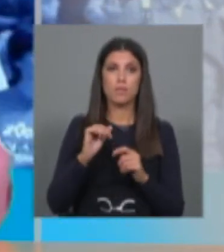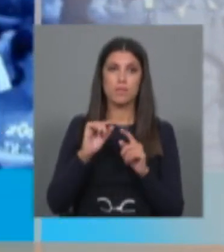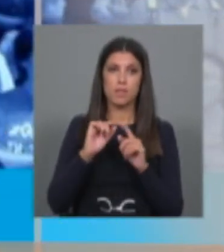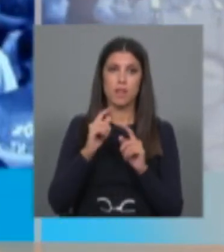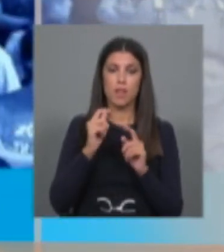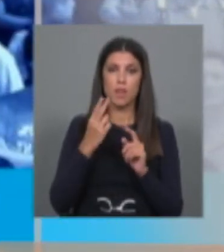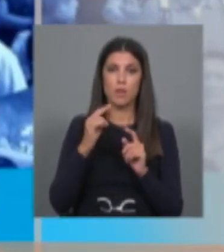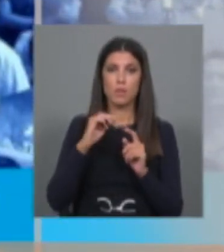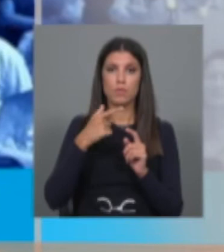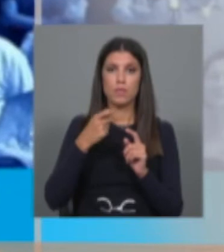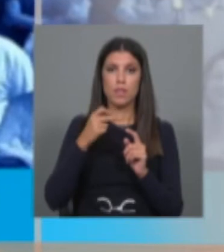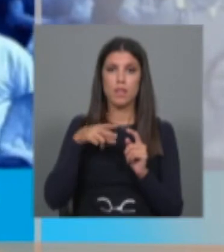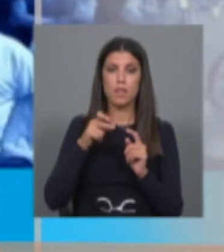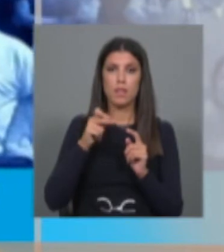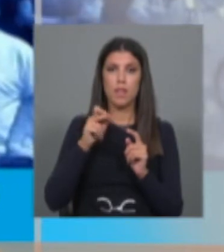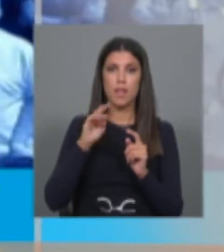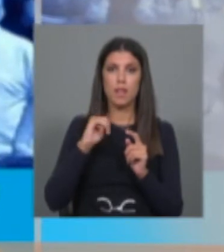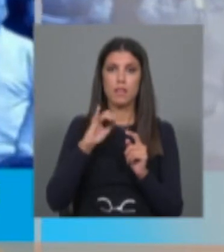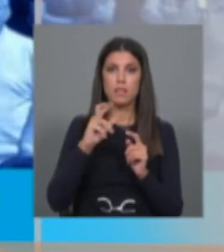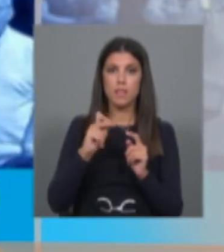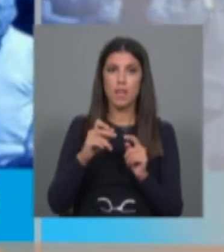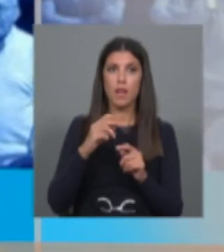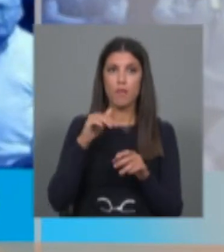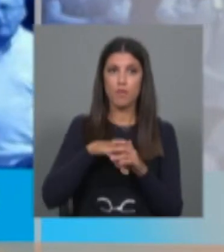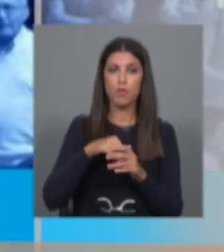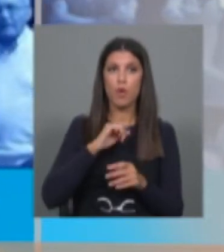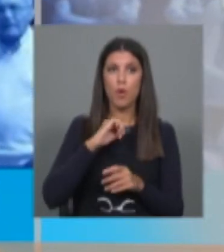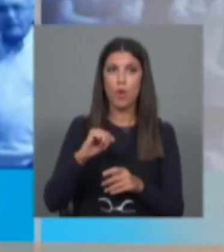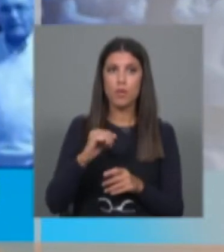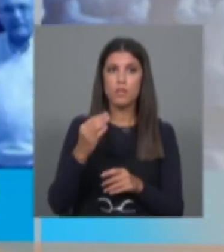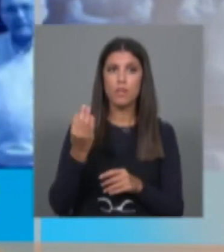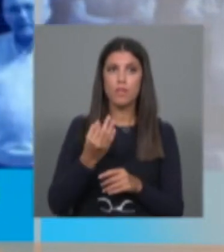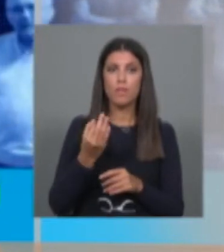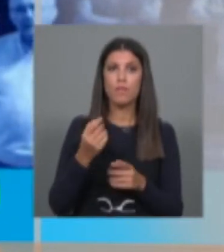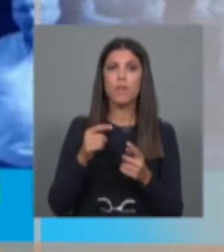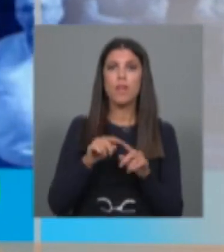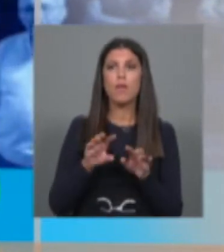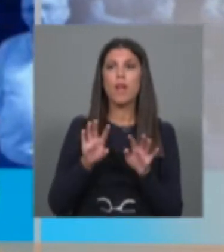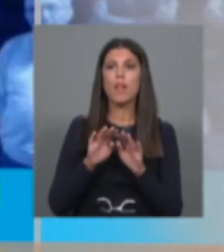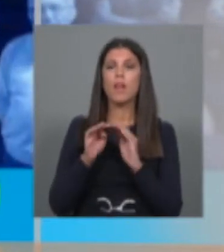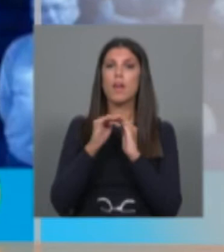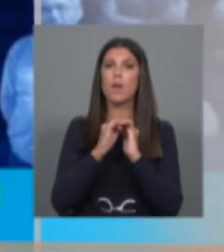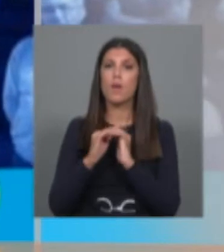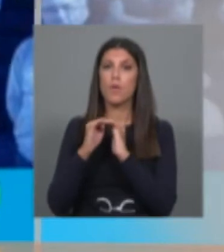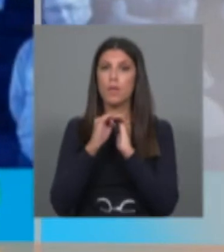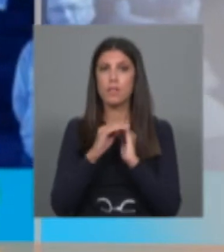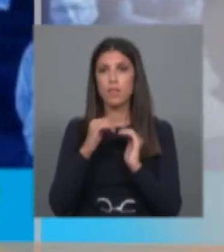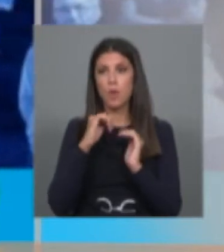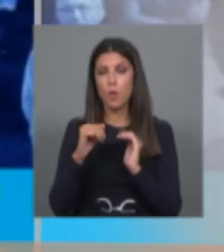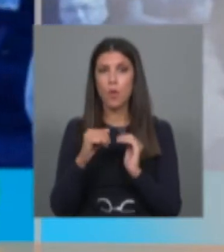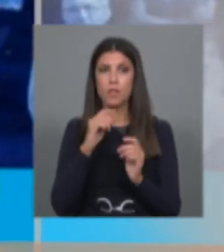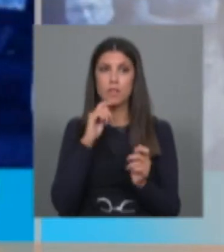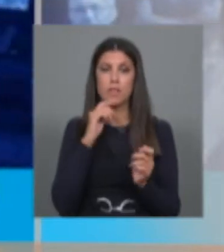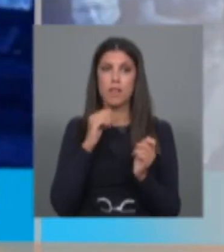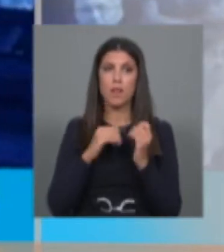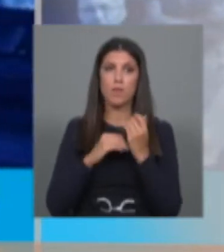a eutanásia, mas o que alega é que é uma questão de coerência ser contra o referendo, porque o PCP tem